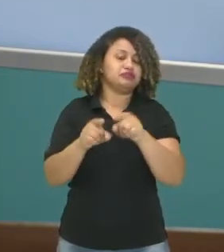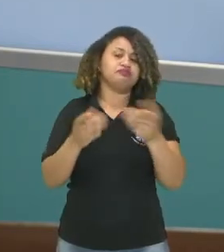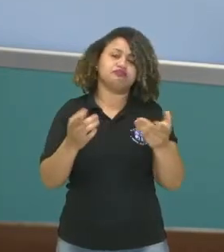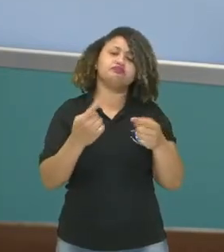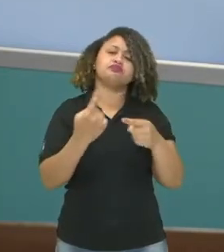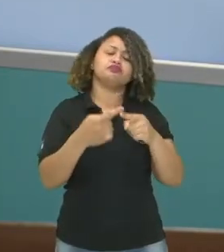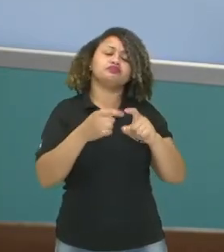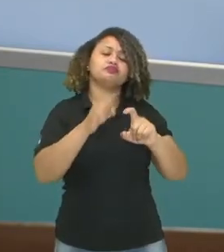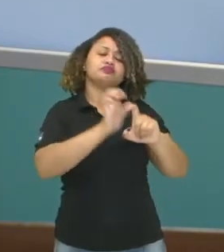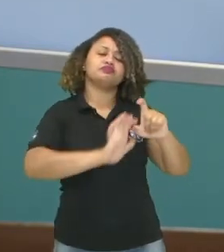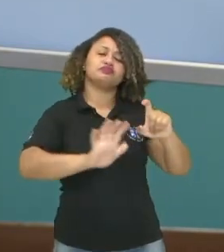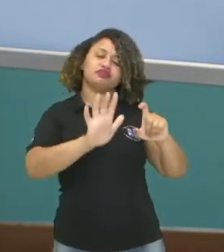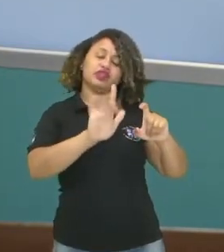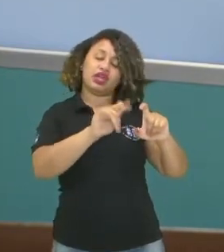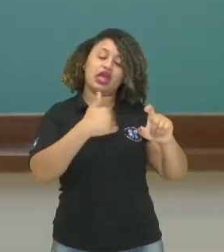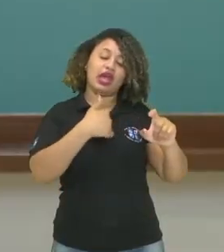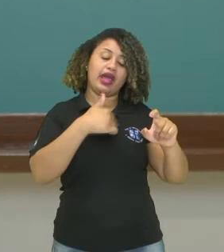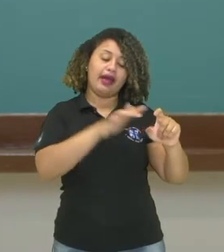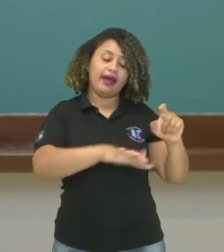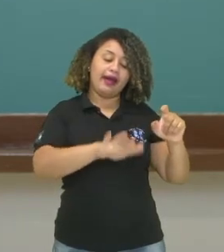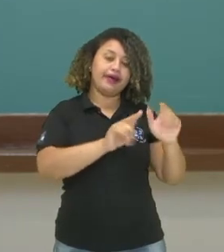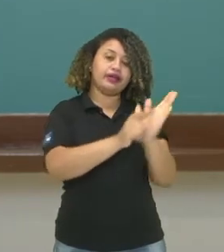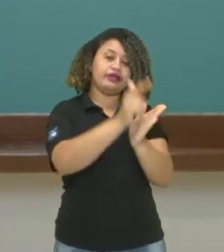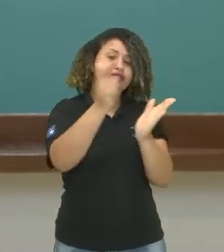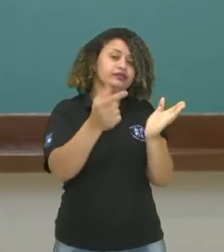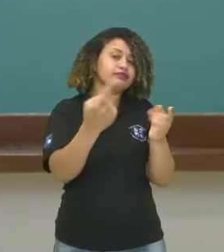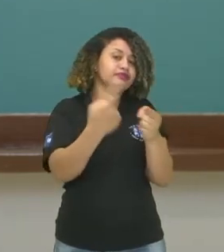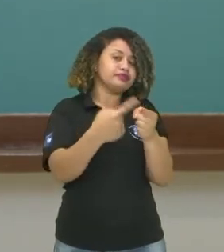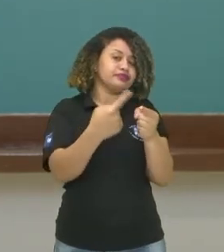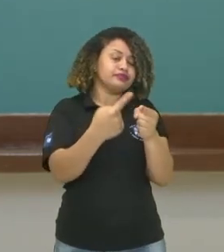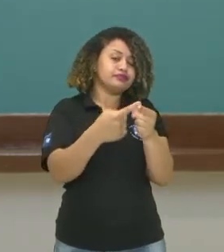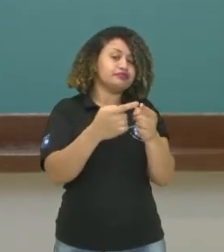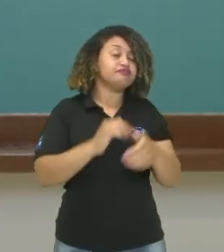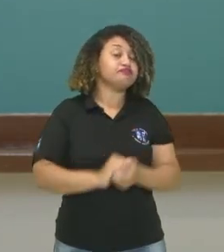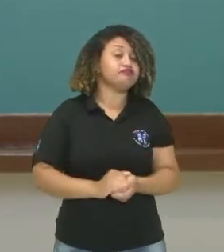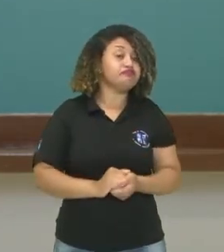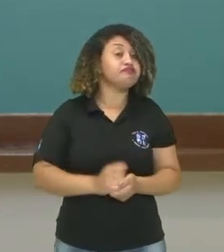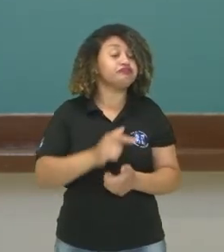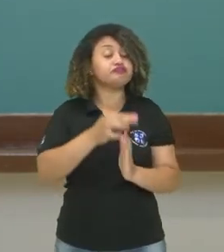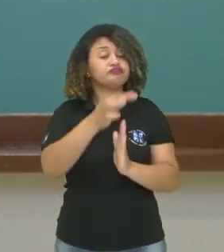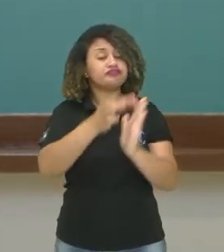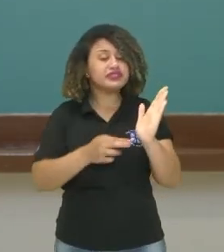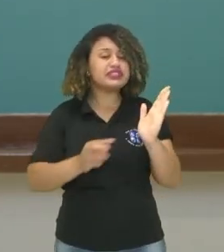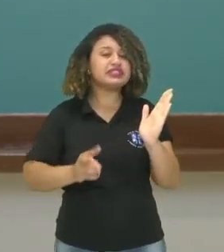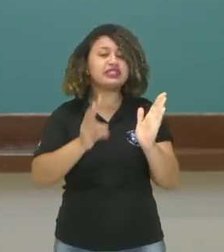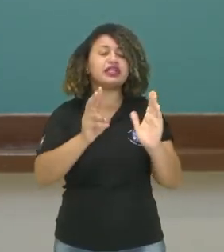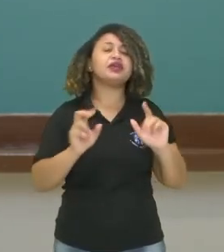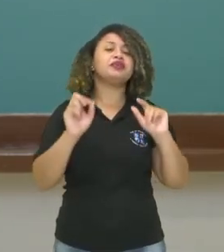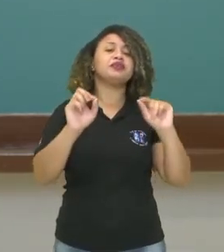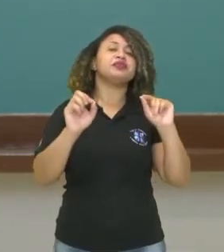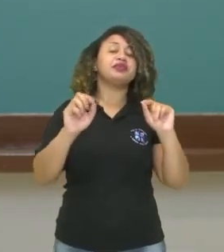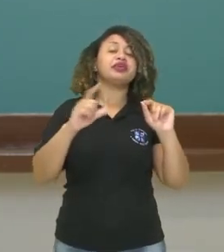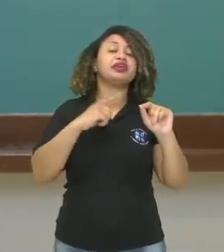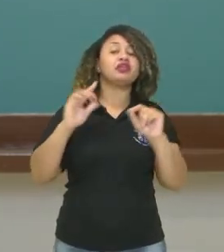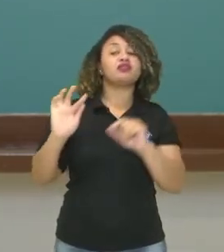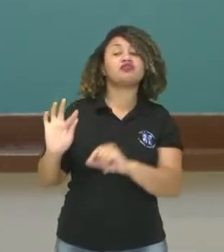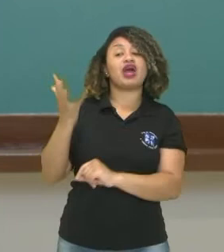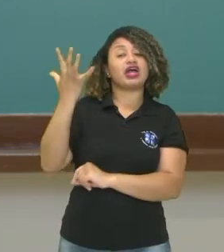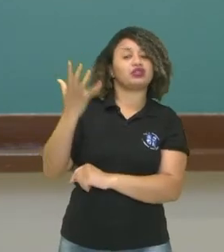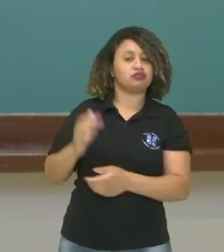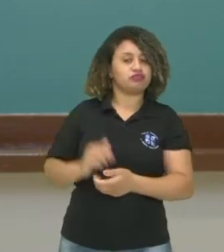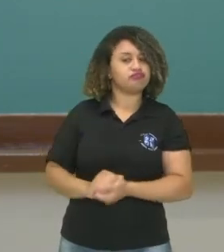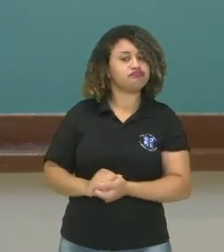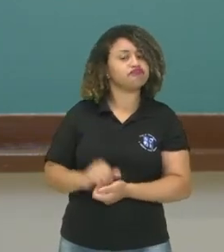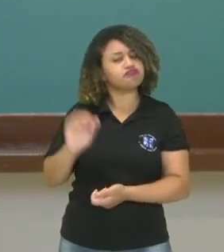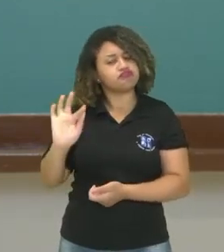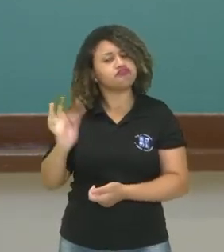do campo jornalístico? Pensando, é um texto que sempre está ligado a um fato,